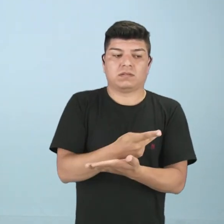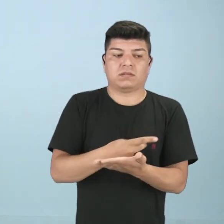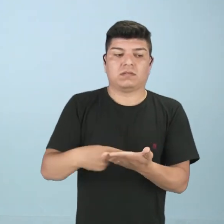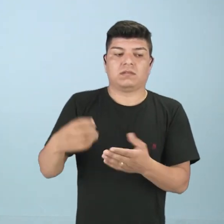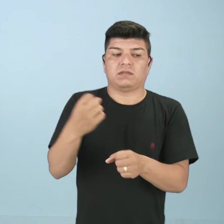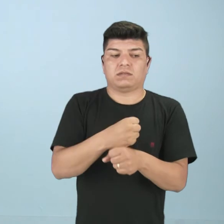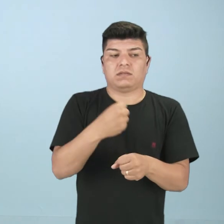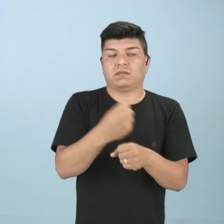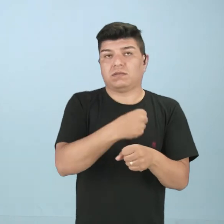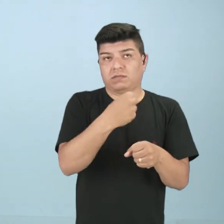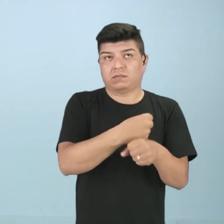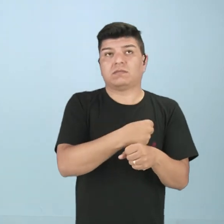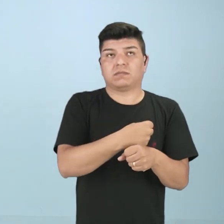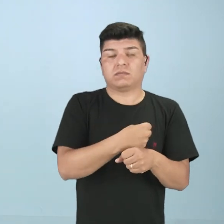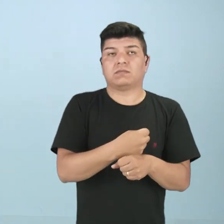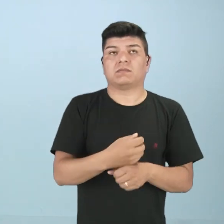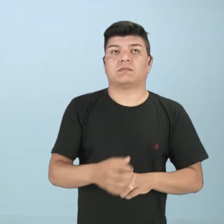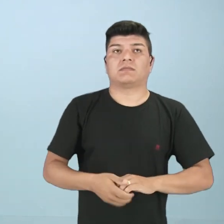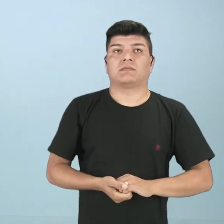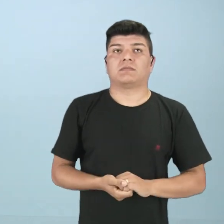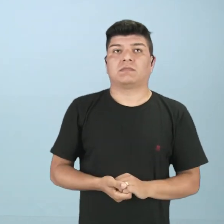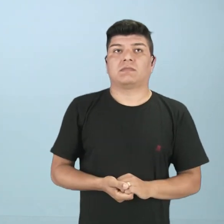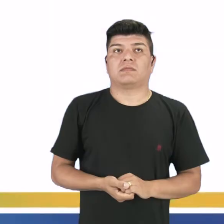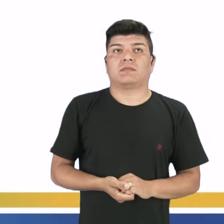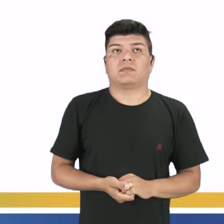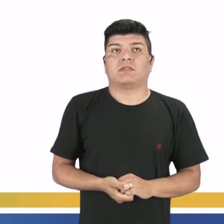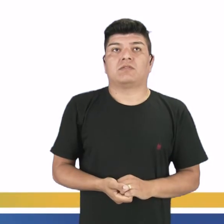gente? Tá ok? Vamos lá?